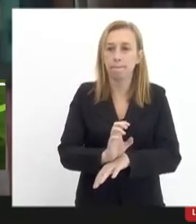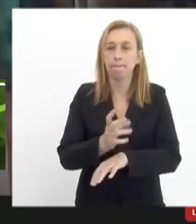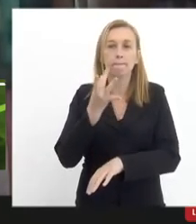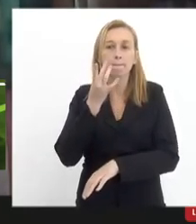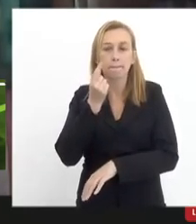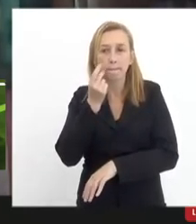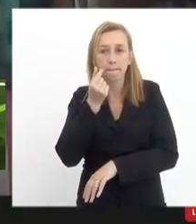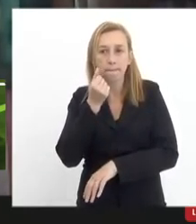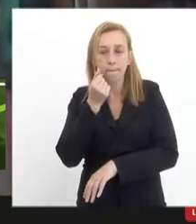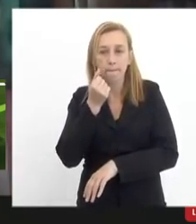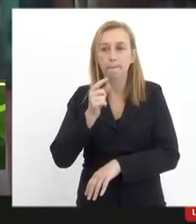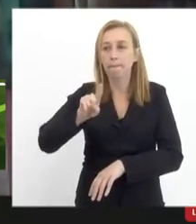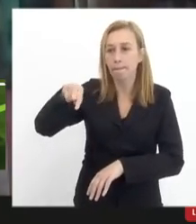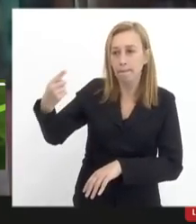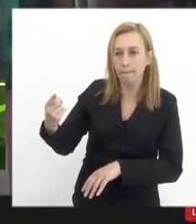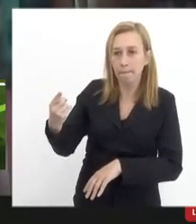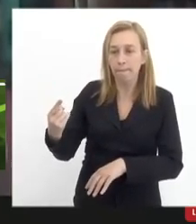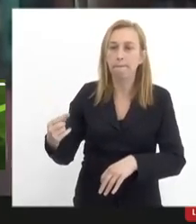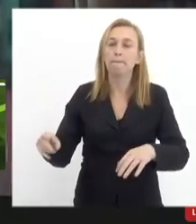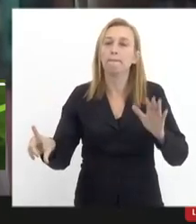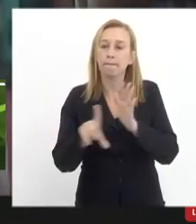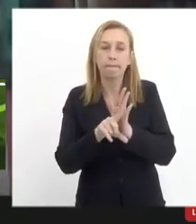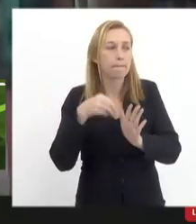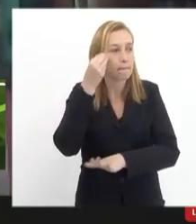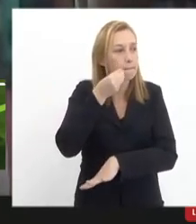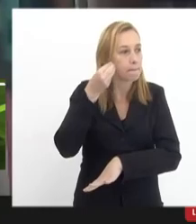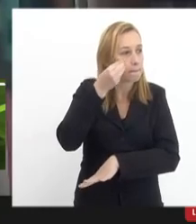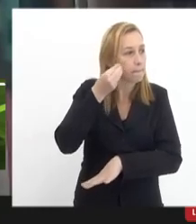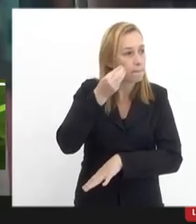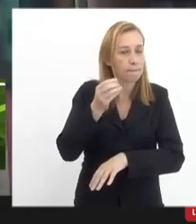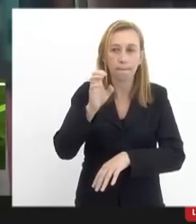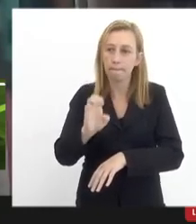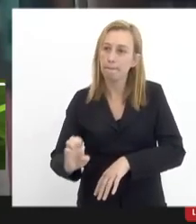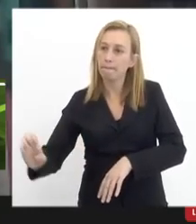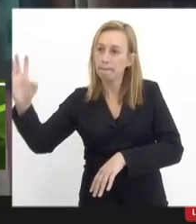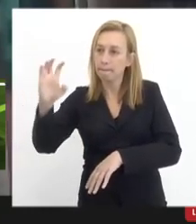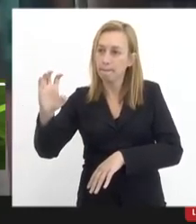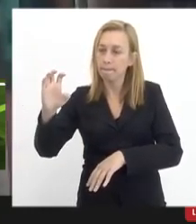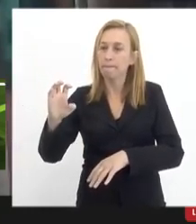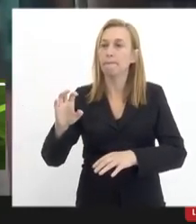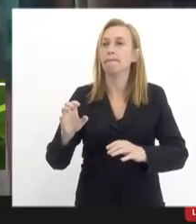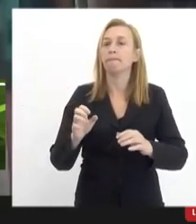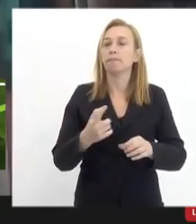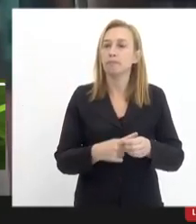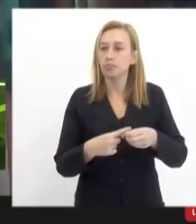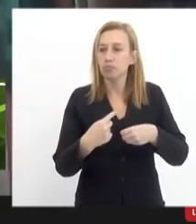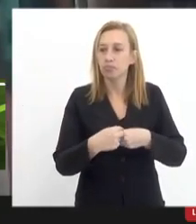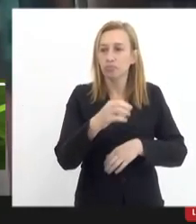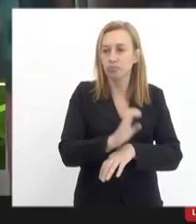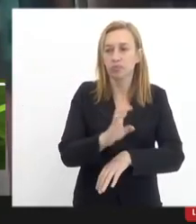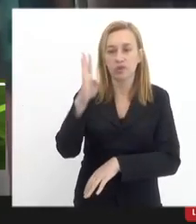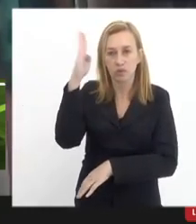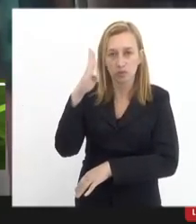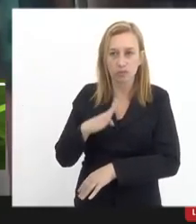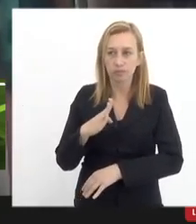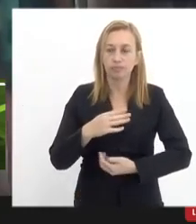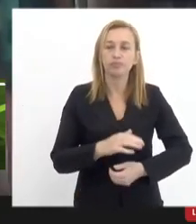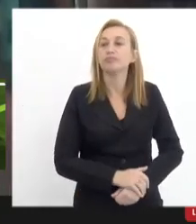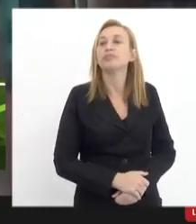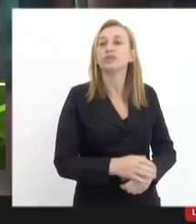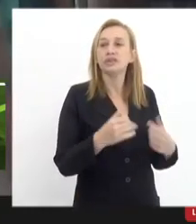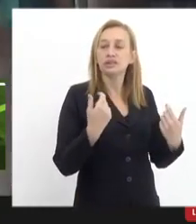E acredito que outras leis, experiências em estados e municípios brasileiros, né, deve existir. E é claro